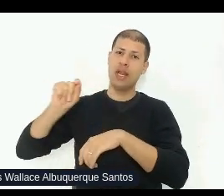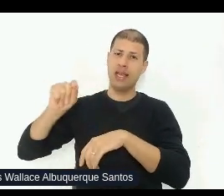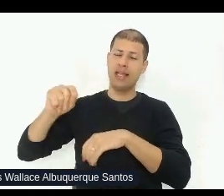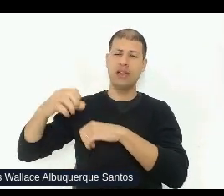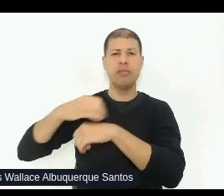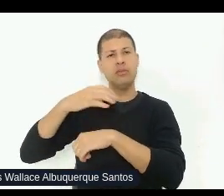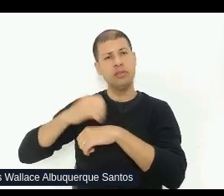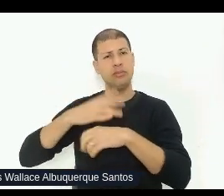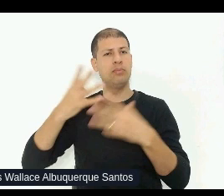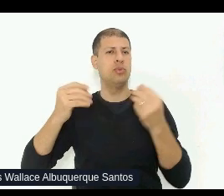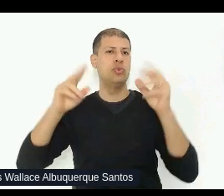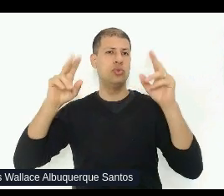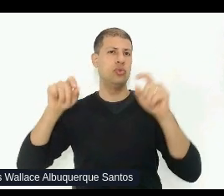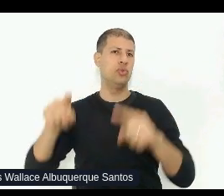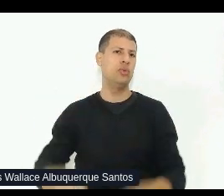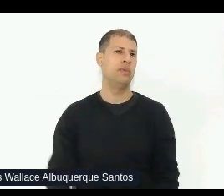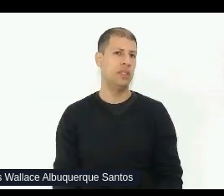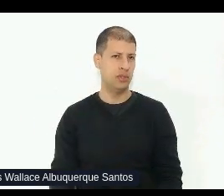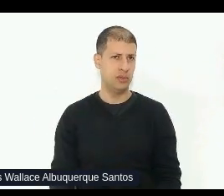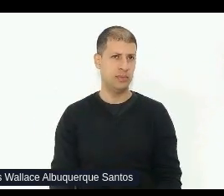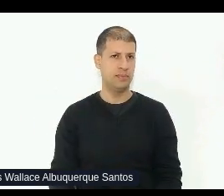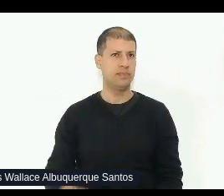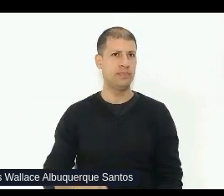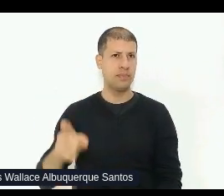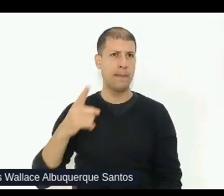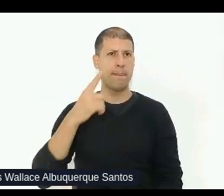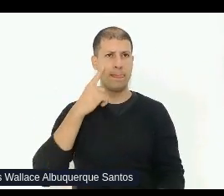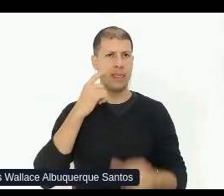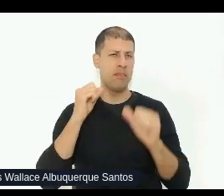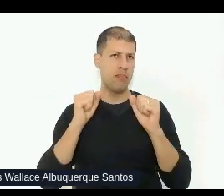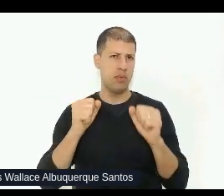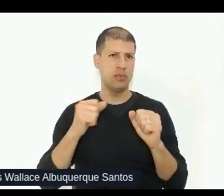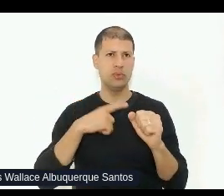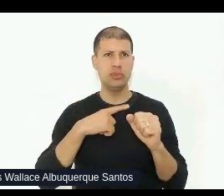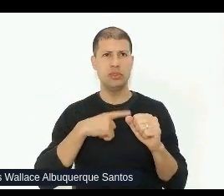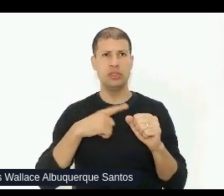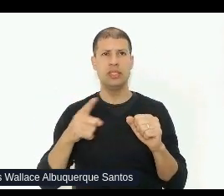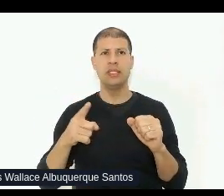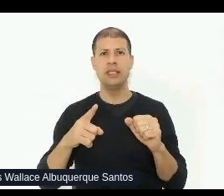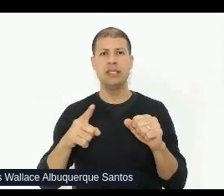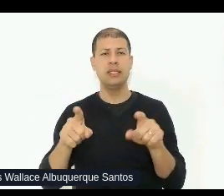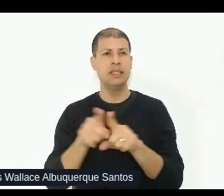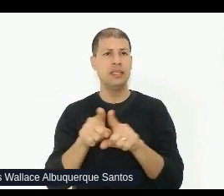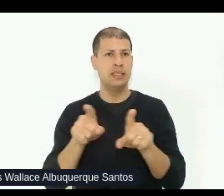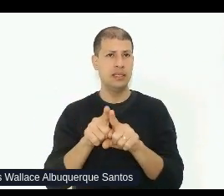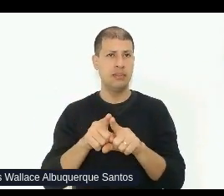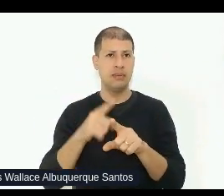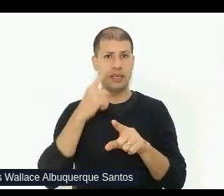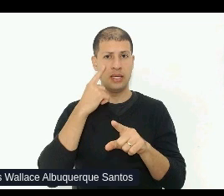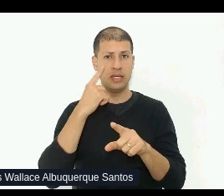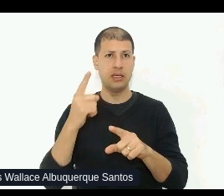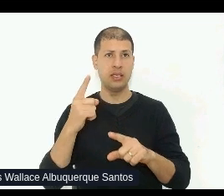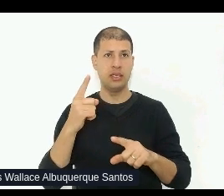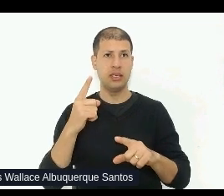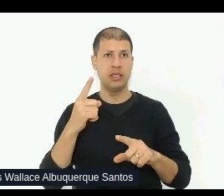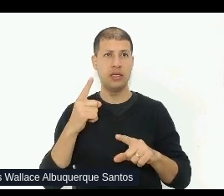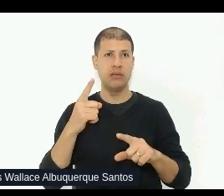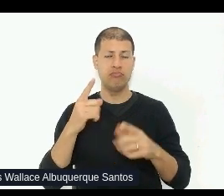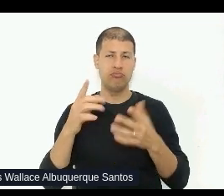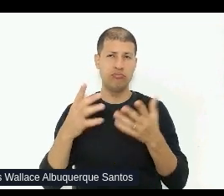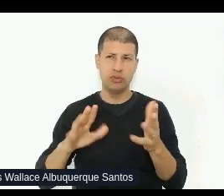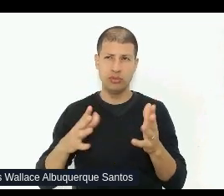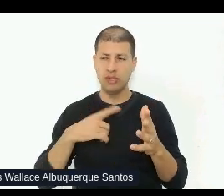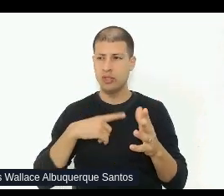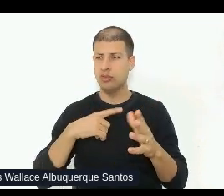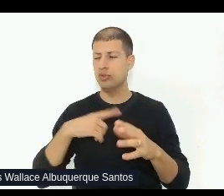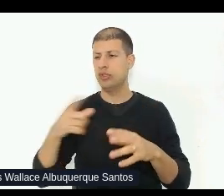a isso. Né, a que componente você pode modificar, a que você pode fazer, e aprendendo com isso, você pode fazer, né, digamos, um design system